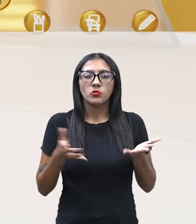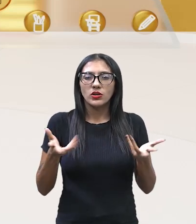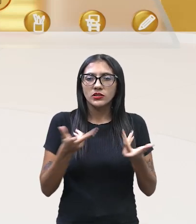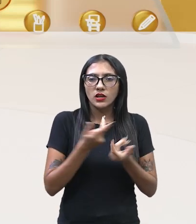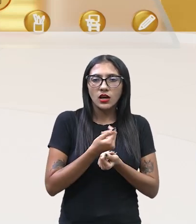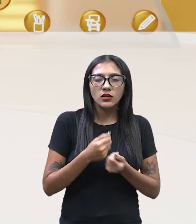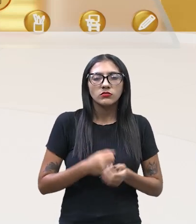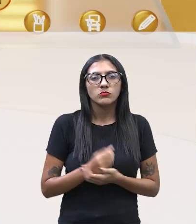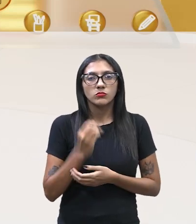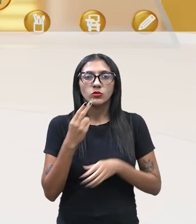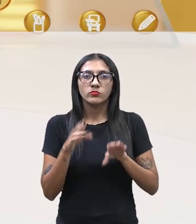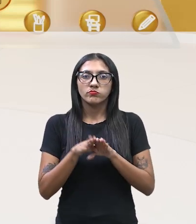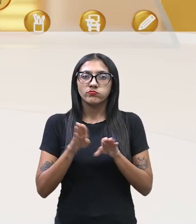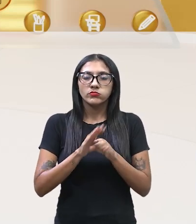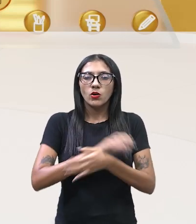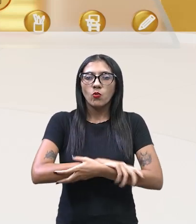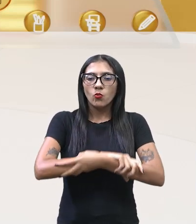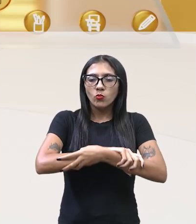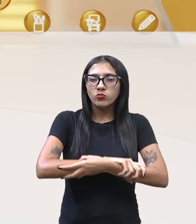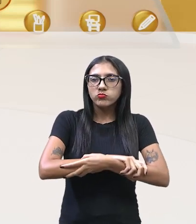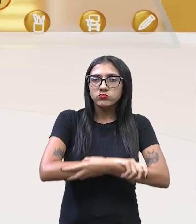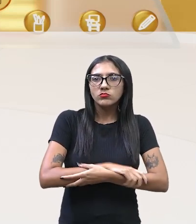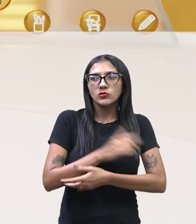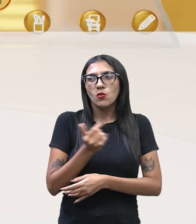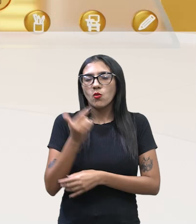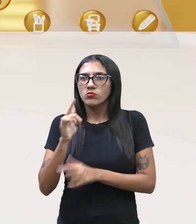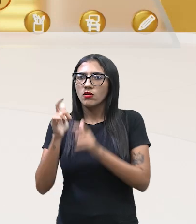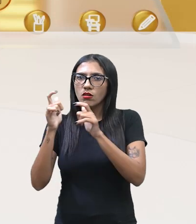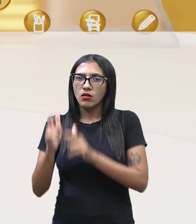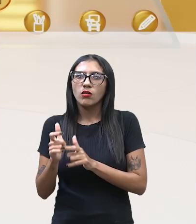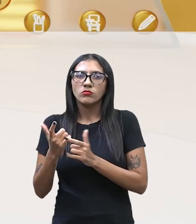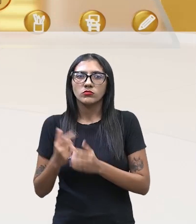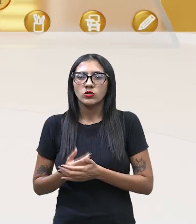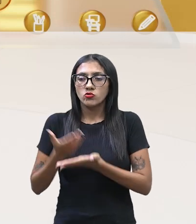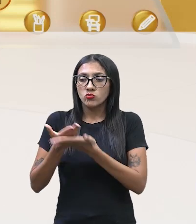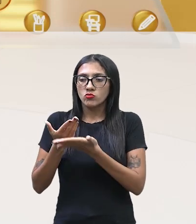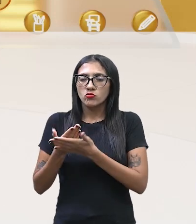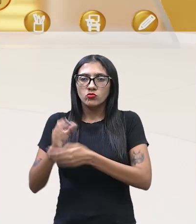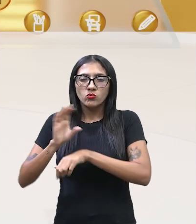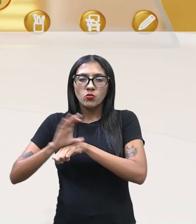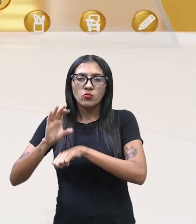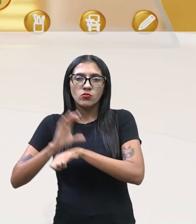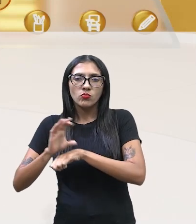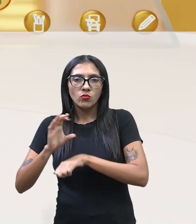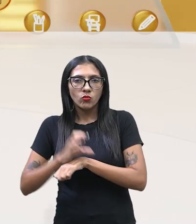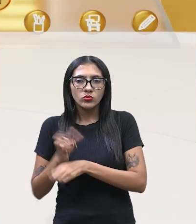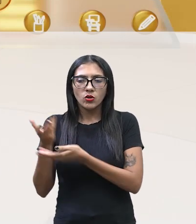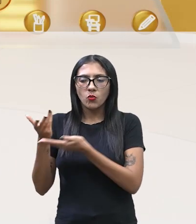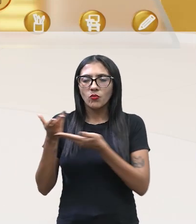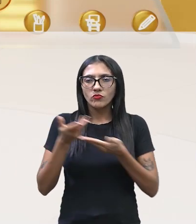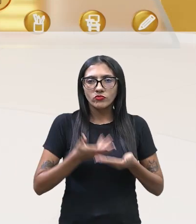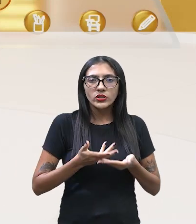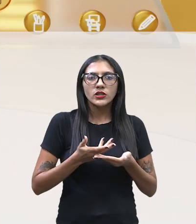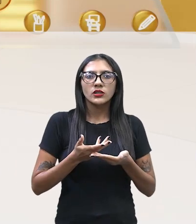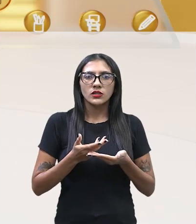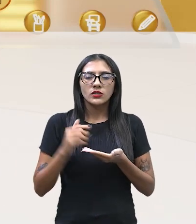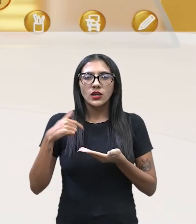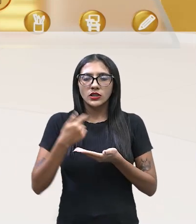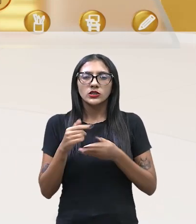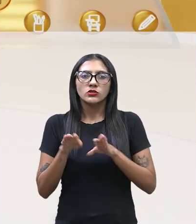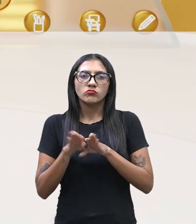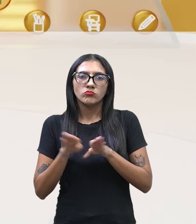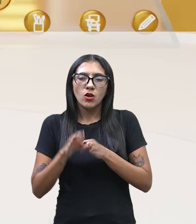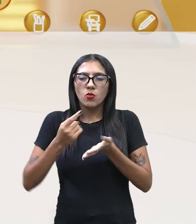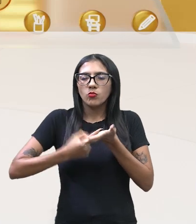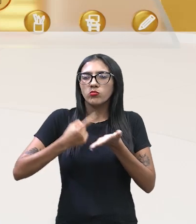fazer uma parceria, por exemplo, com alguma coisa de curso. Então, quem que vem para cá fazer tal curso aqui, a gente dá uma ajuda de